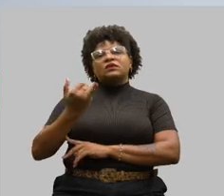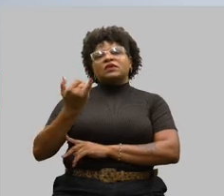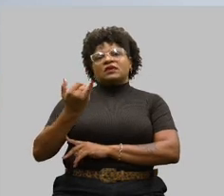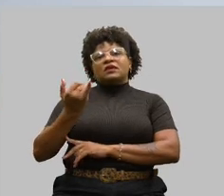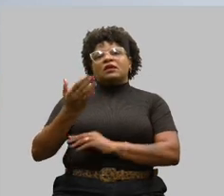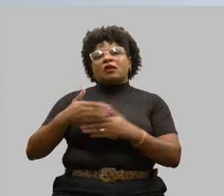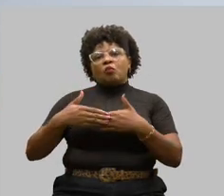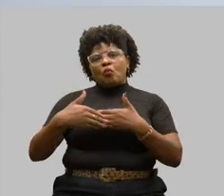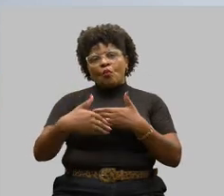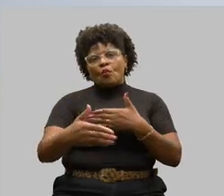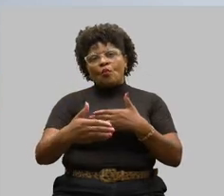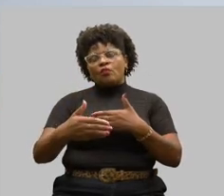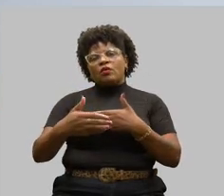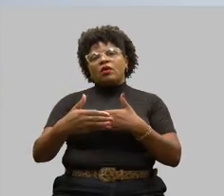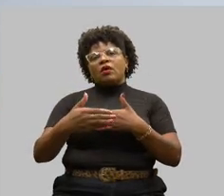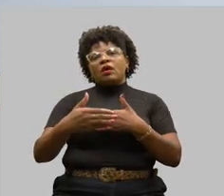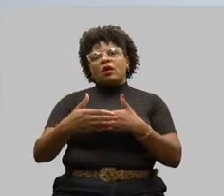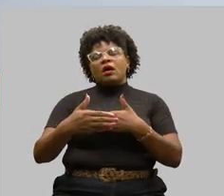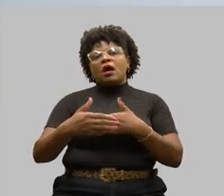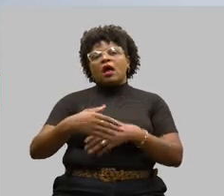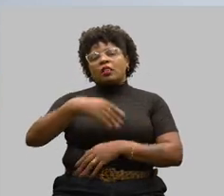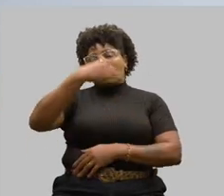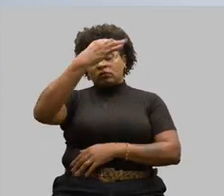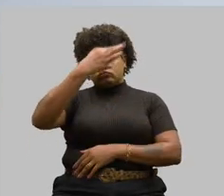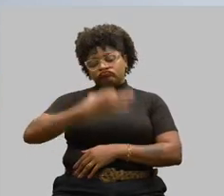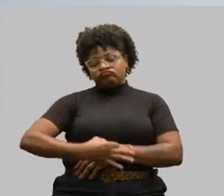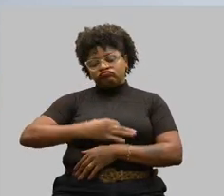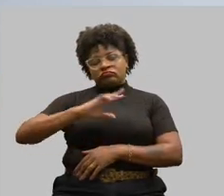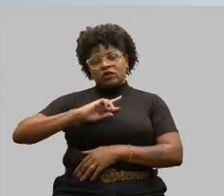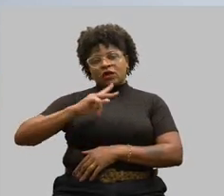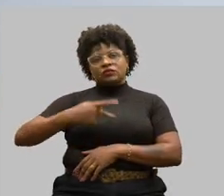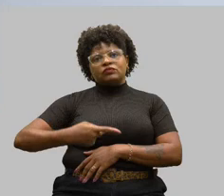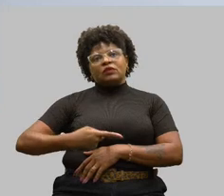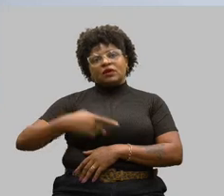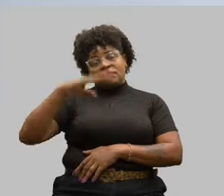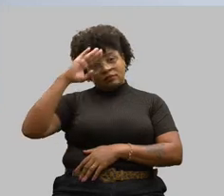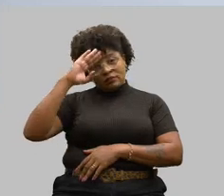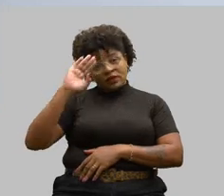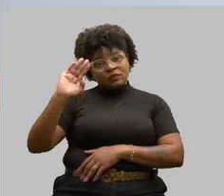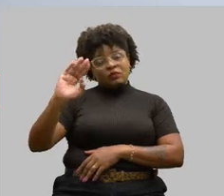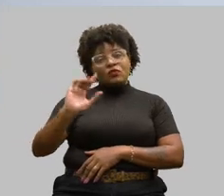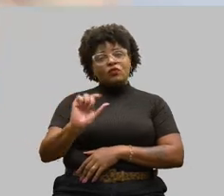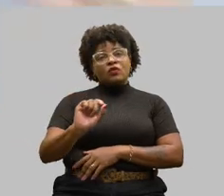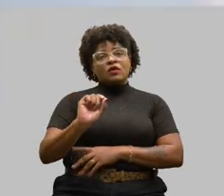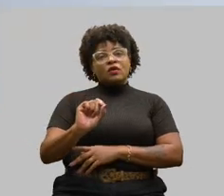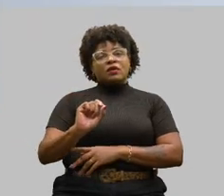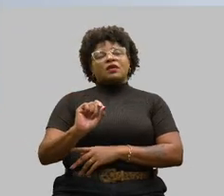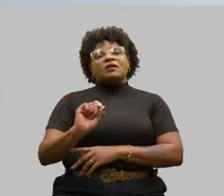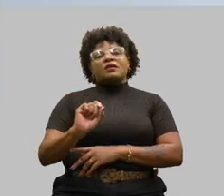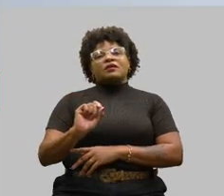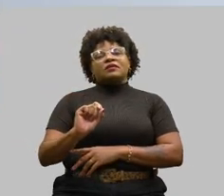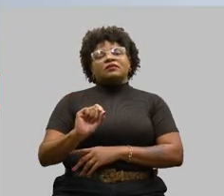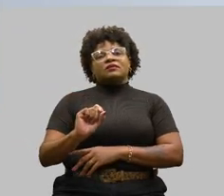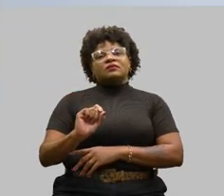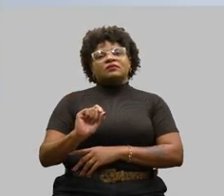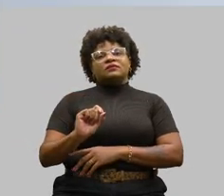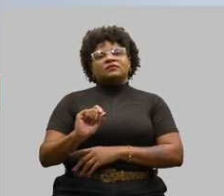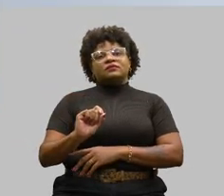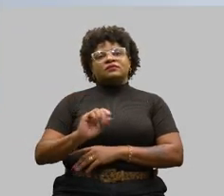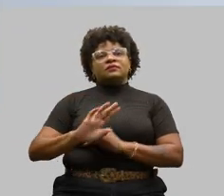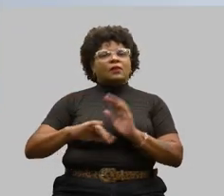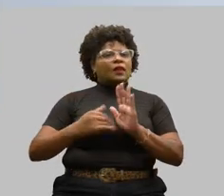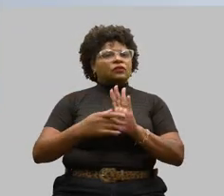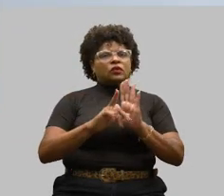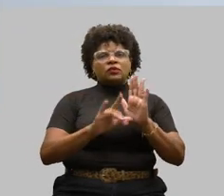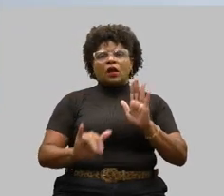a pensar na questão da dignidade humana e principalmente porque em função de todas de toda a legislação